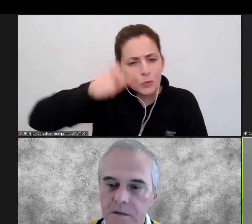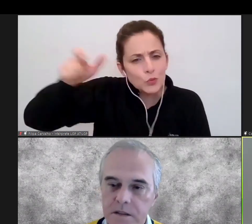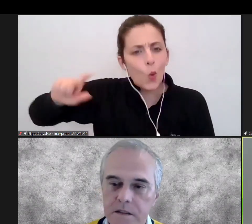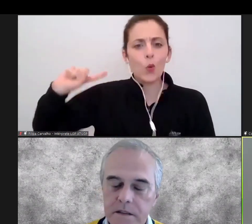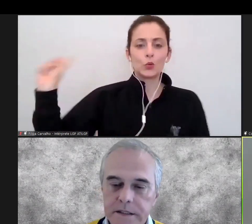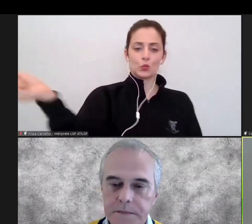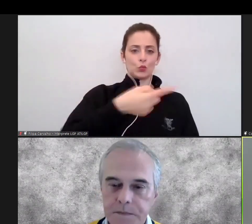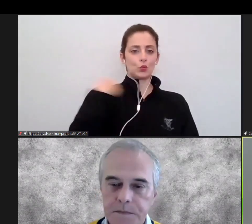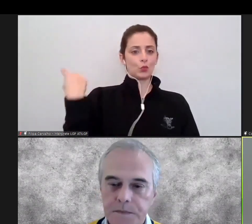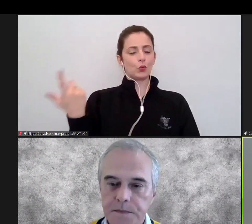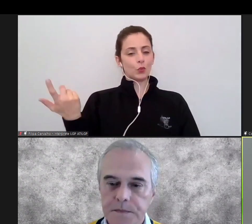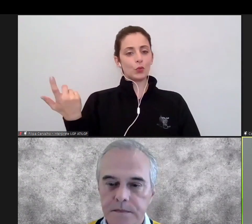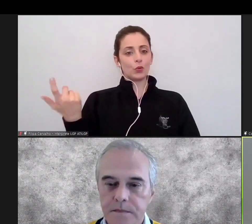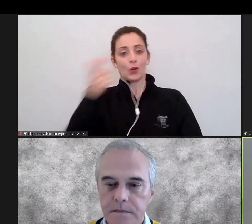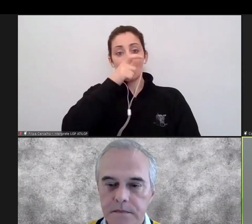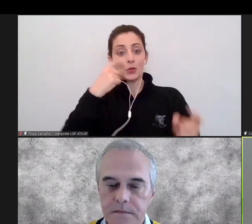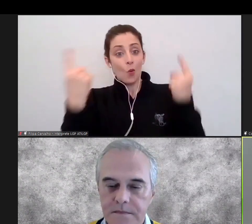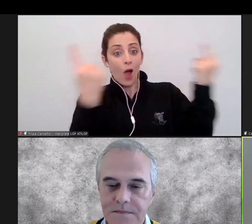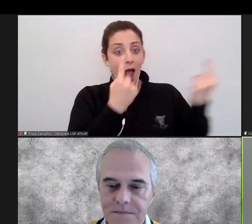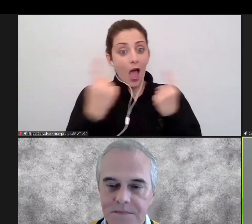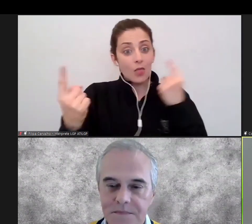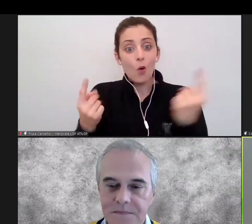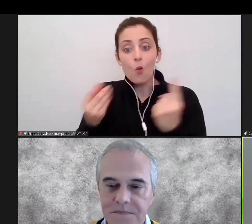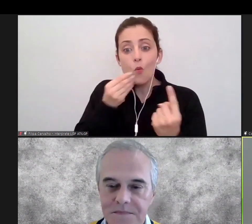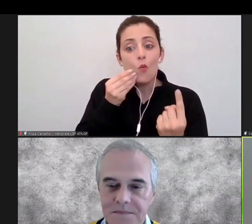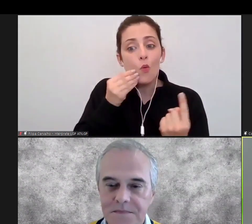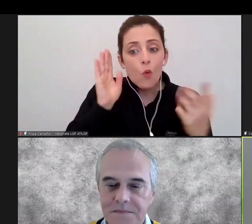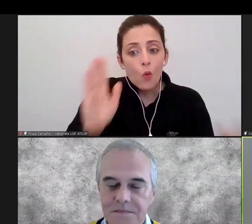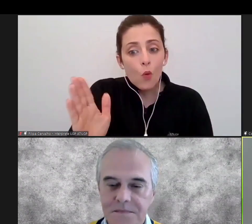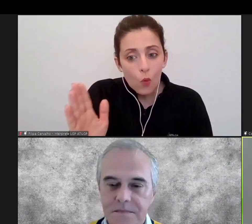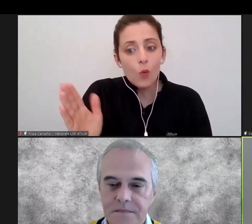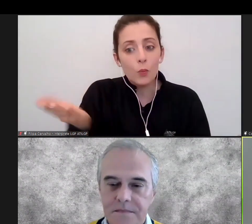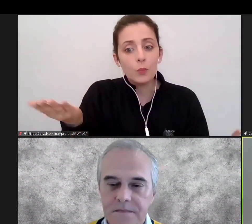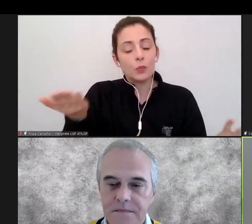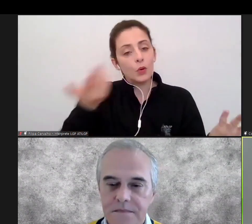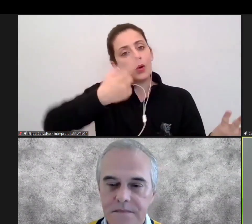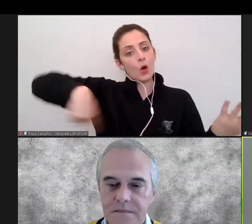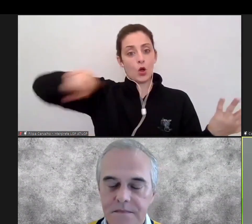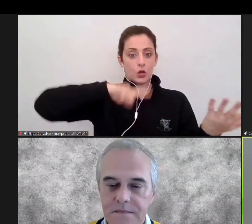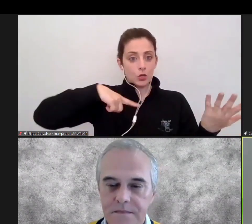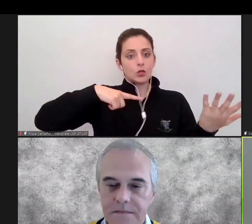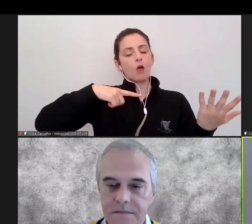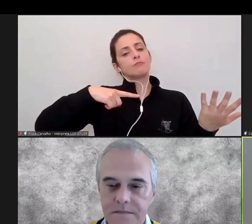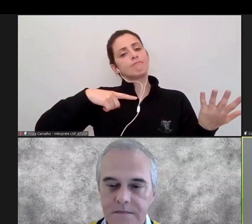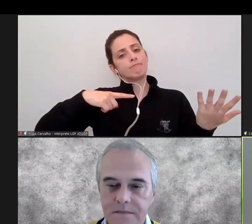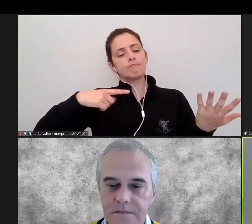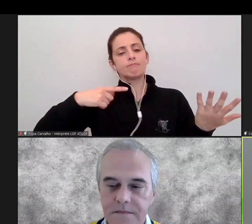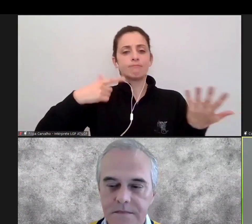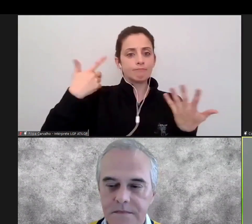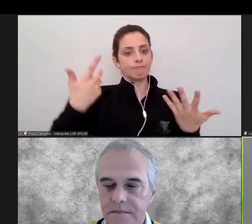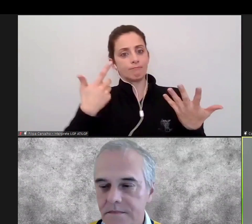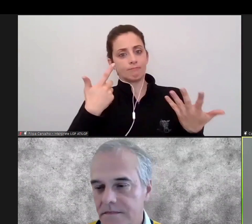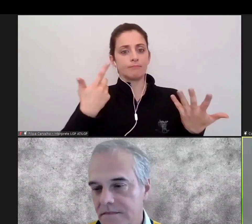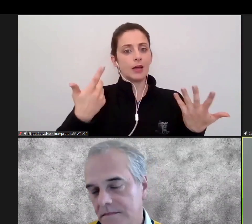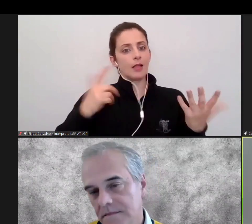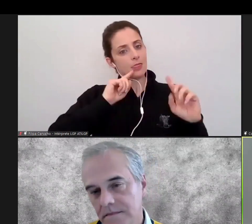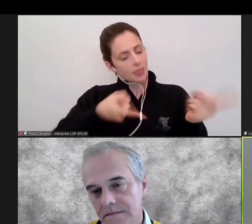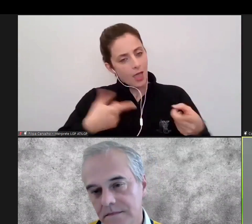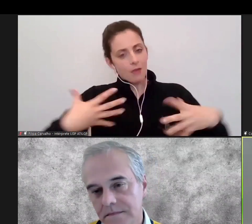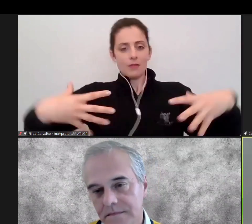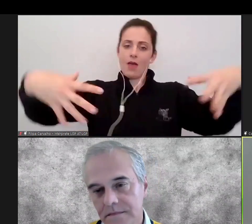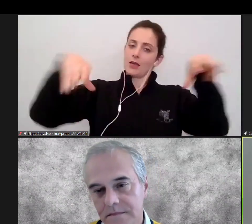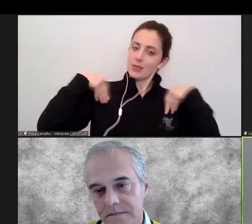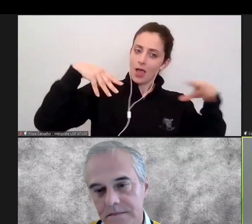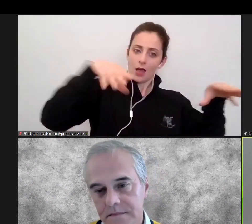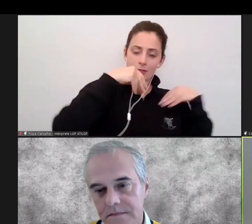cada um é como é. E acho que cada vez temos mais esta abertura ao outro, e também acho que a curiosidade, aquilo